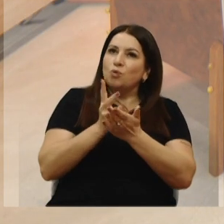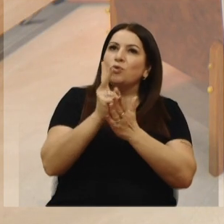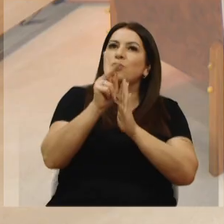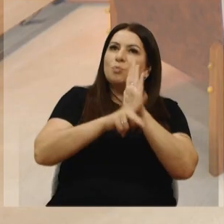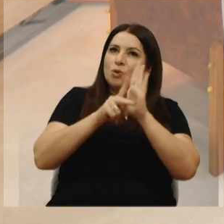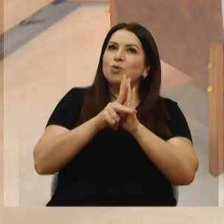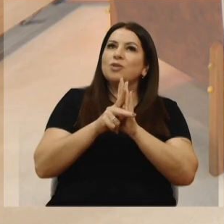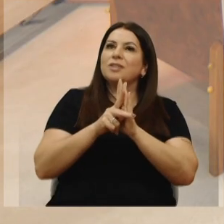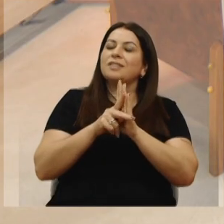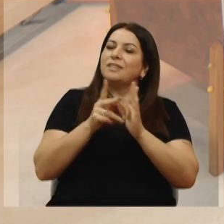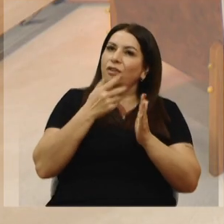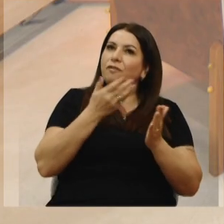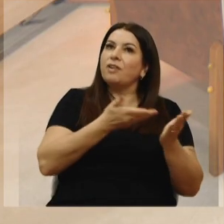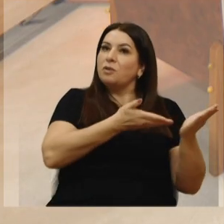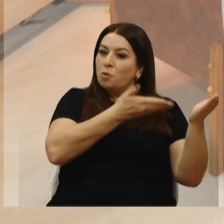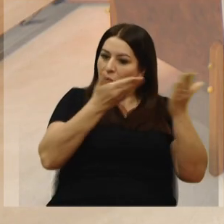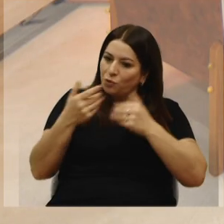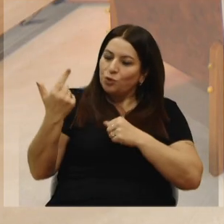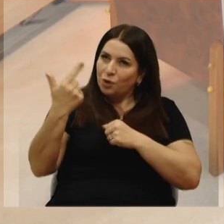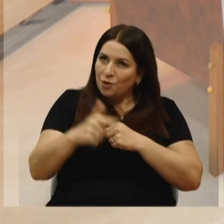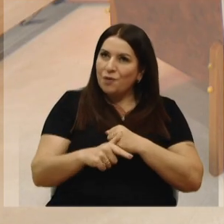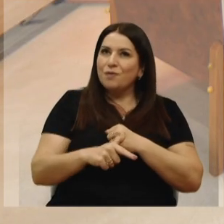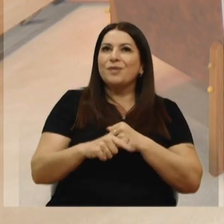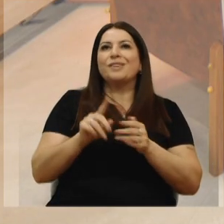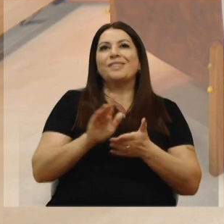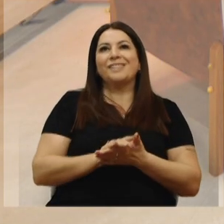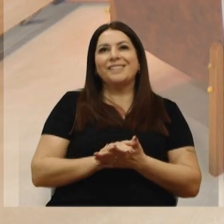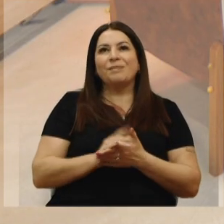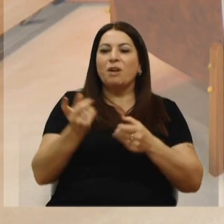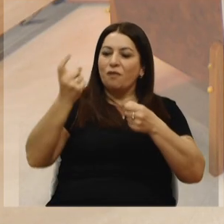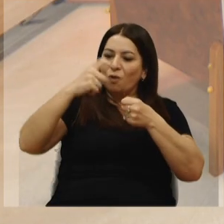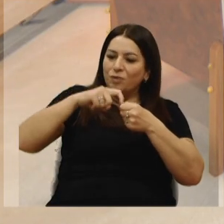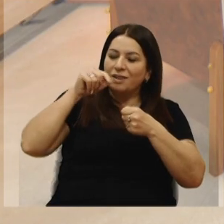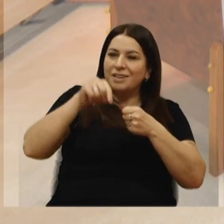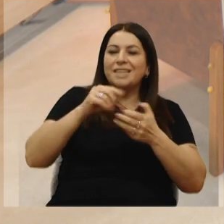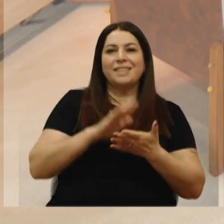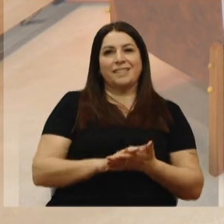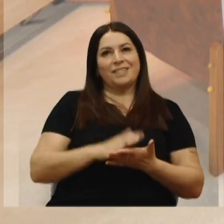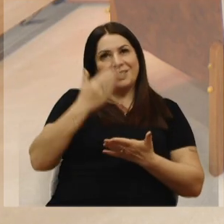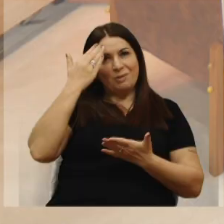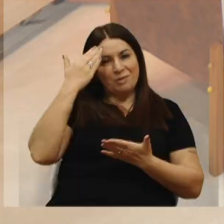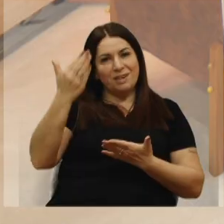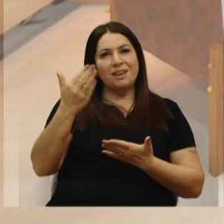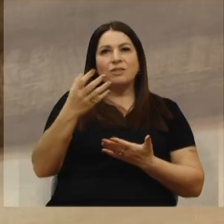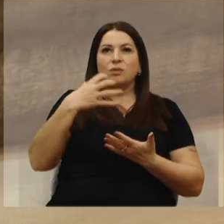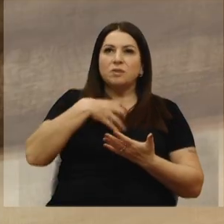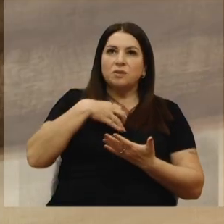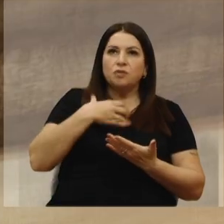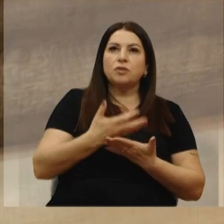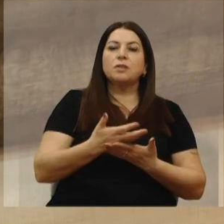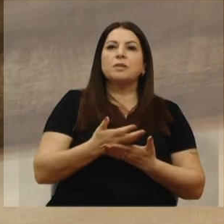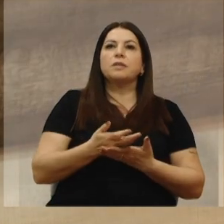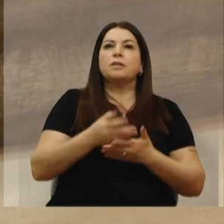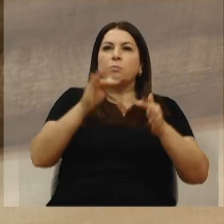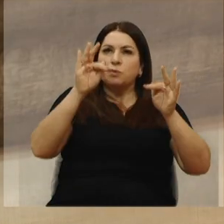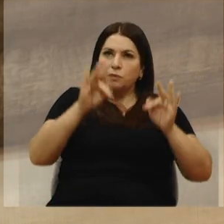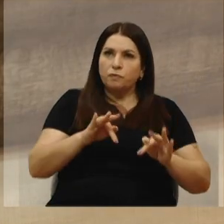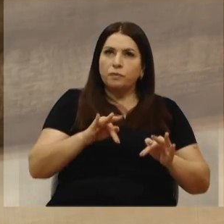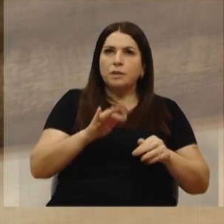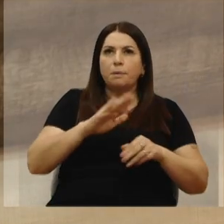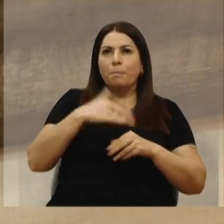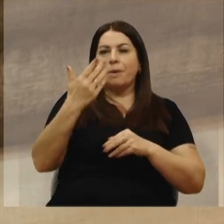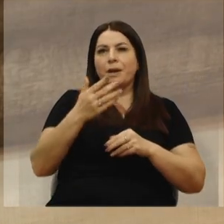estamos tocando esse projeto reitero o convite, professor, exatamente. Para retornar aqui. Muito obrigado. Dessa forma, então,